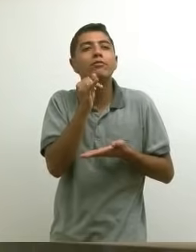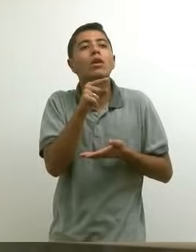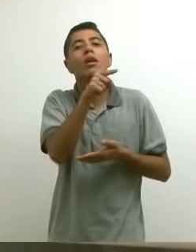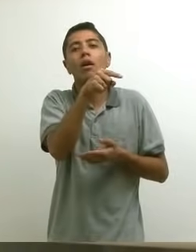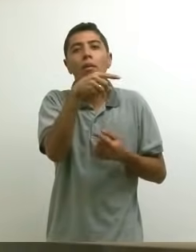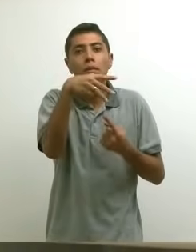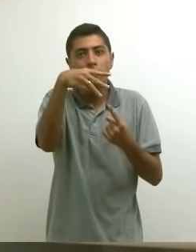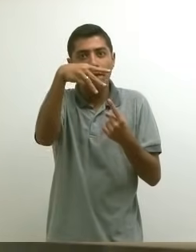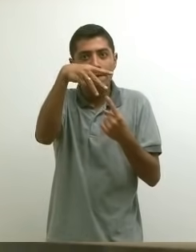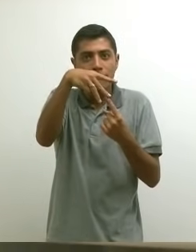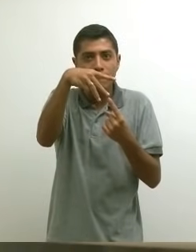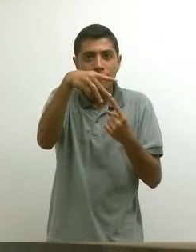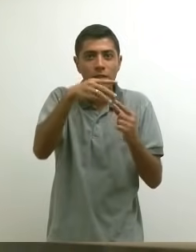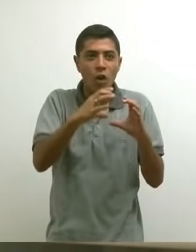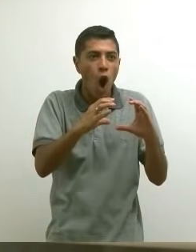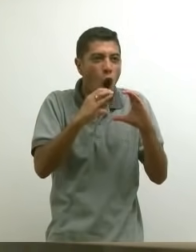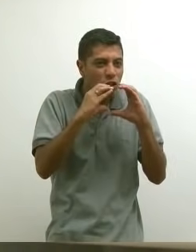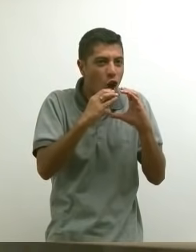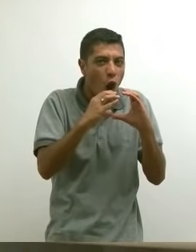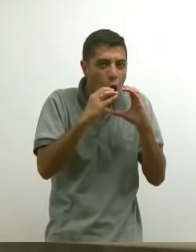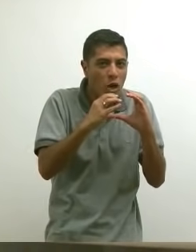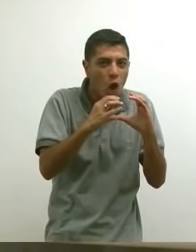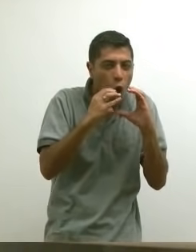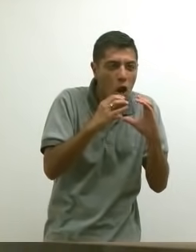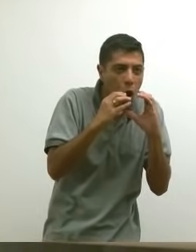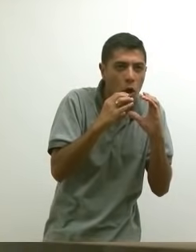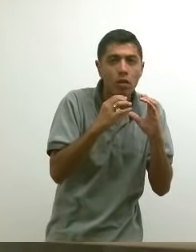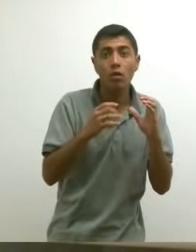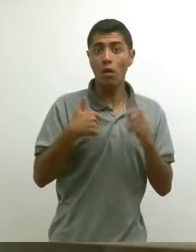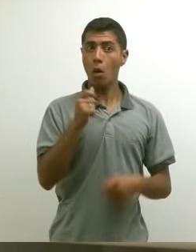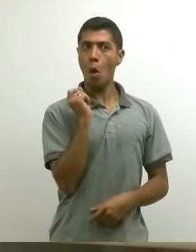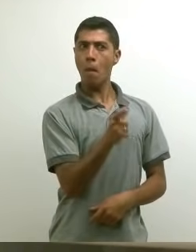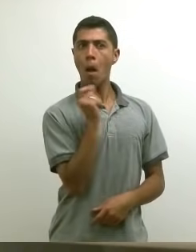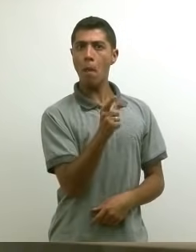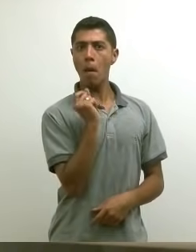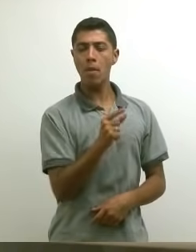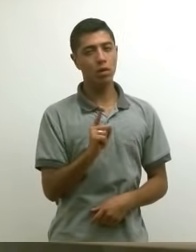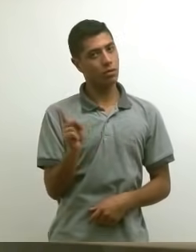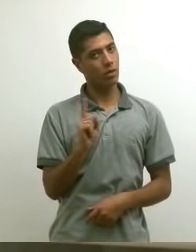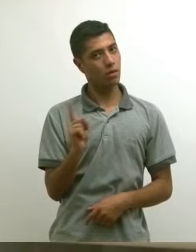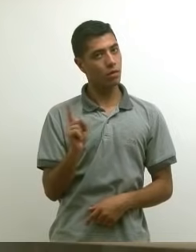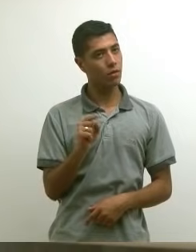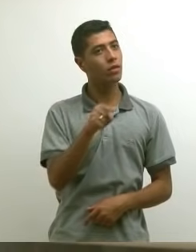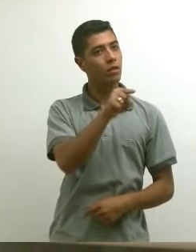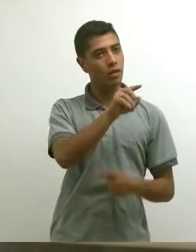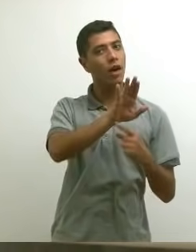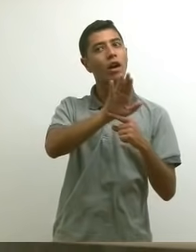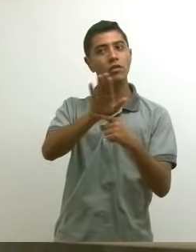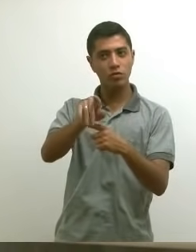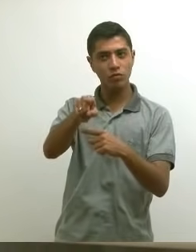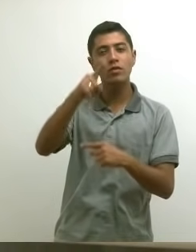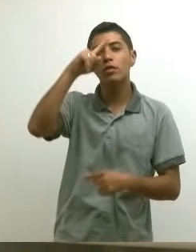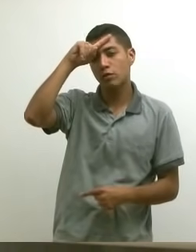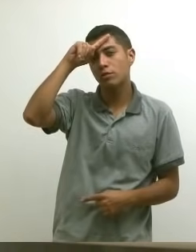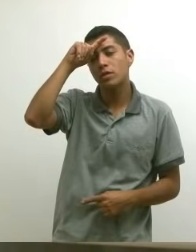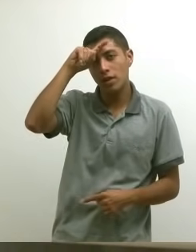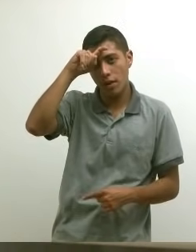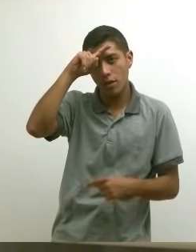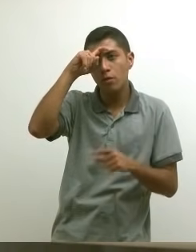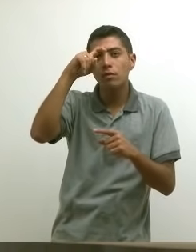mal do mcdonald não posso falar publicamente mão do maradona ele ajuda no nosso hospital de oncologia infantil mas o estilo de vida